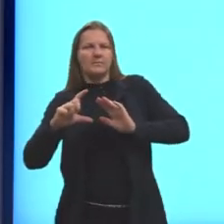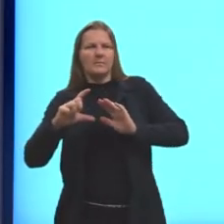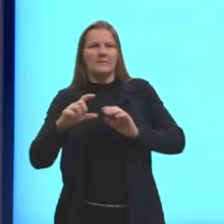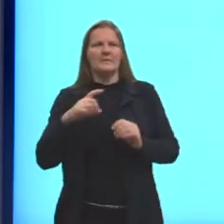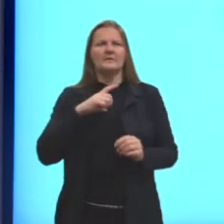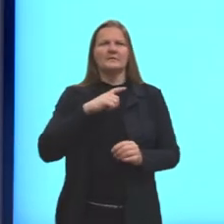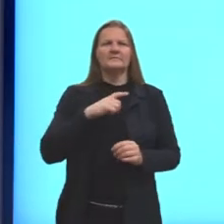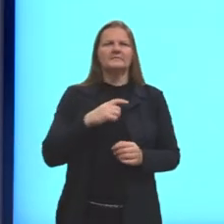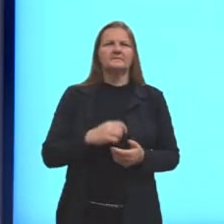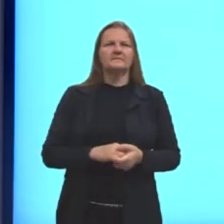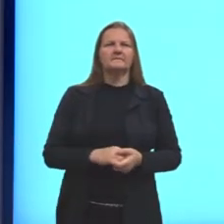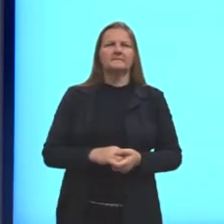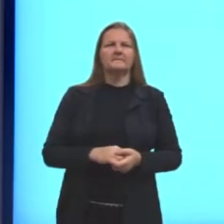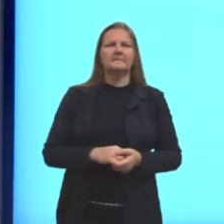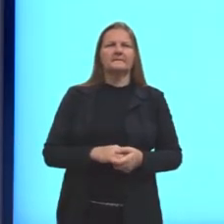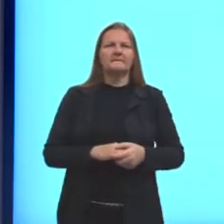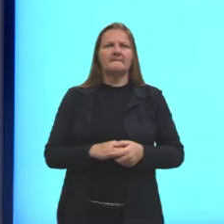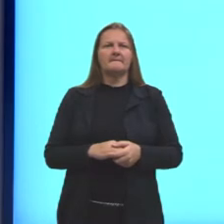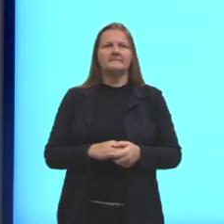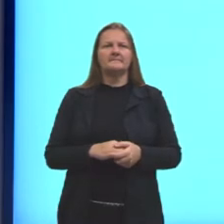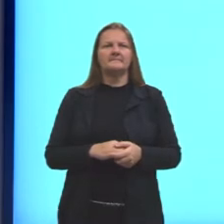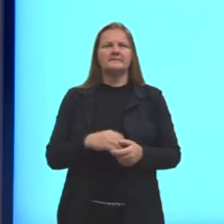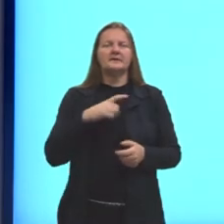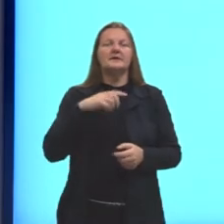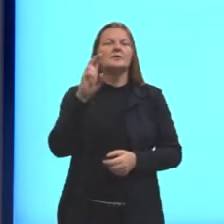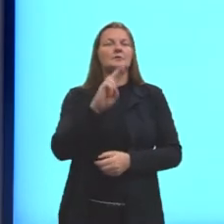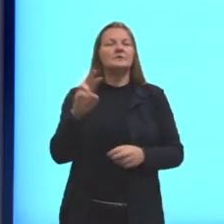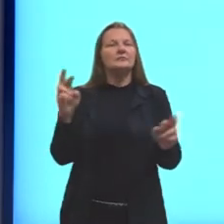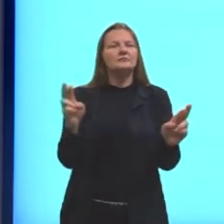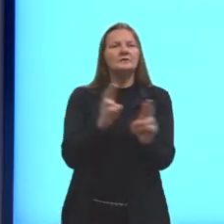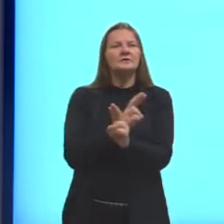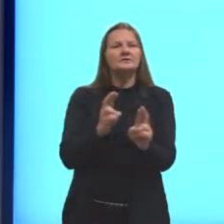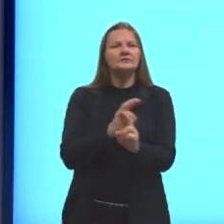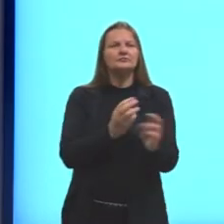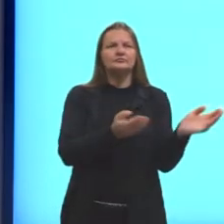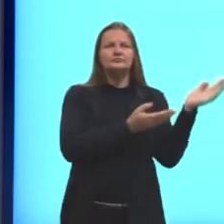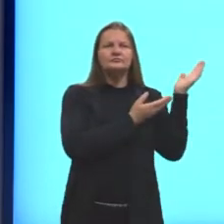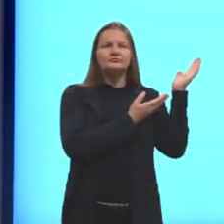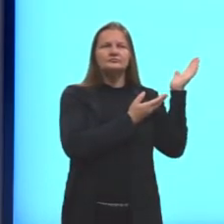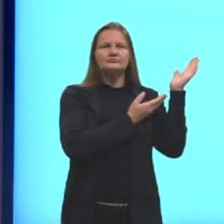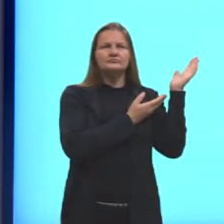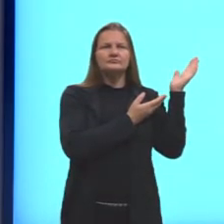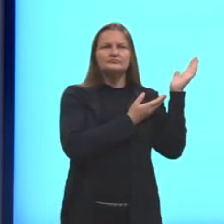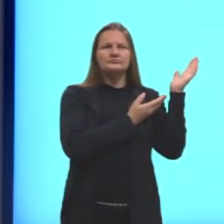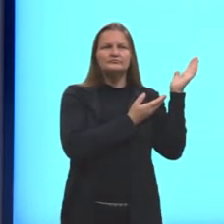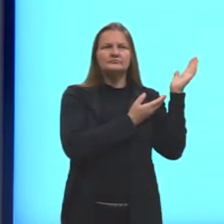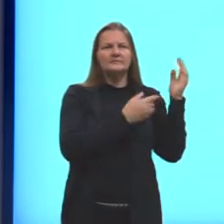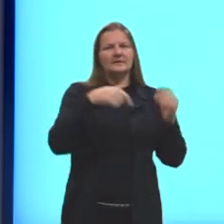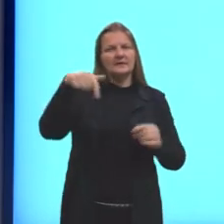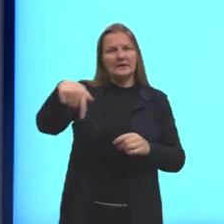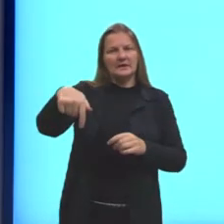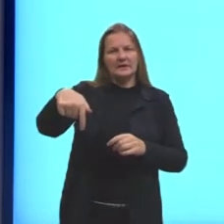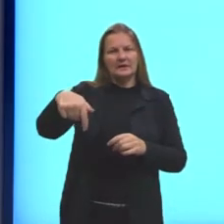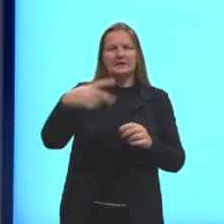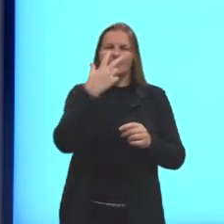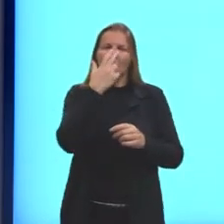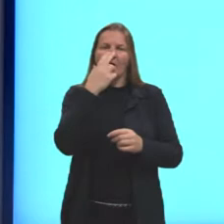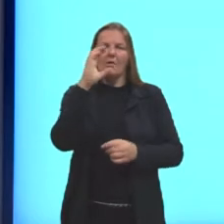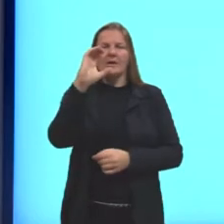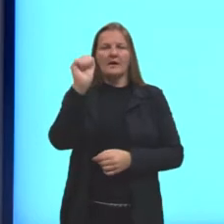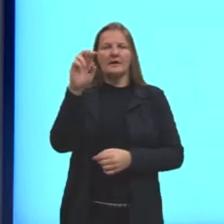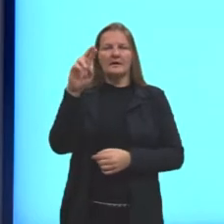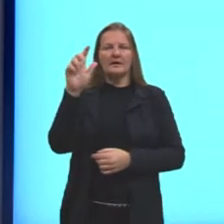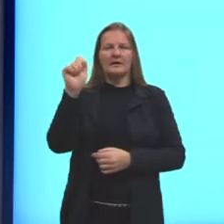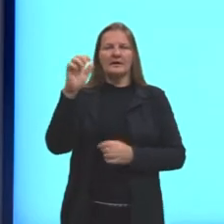se a gente tem uma quantidade maior a gente tem que usar essa relação aqui né carga esse que aqui é